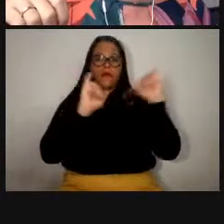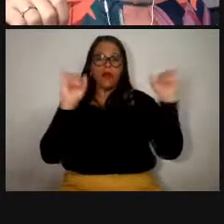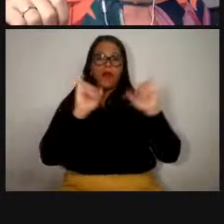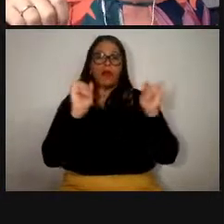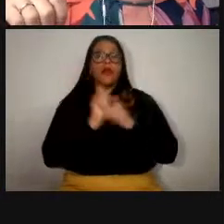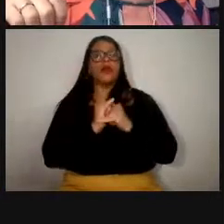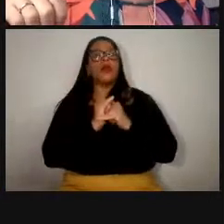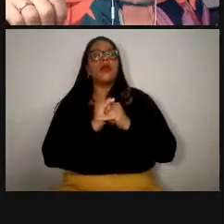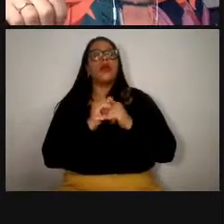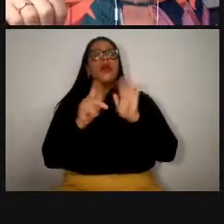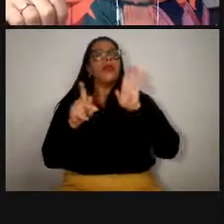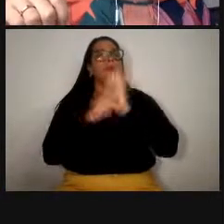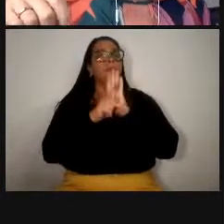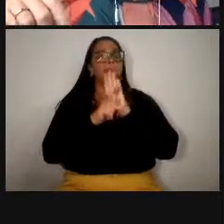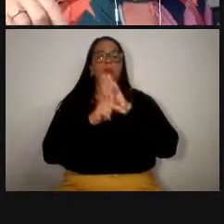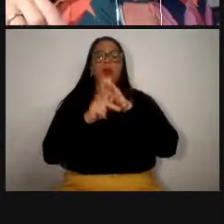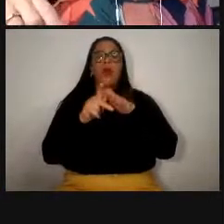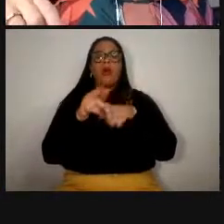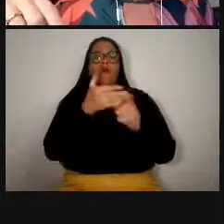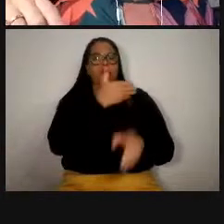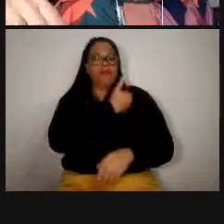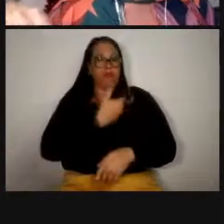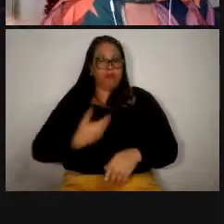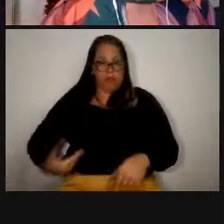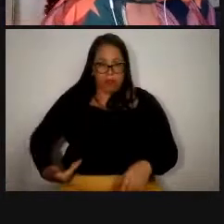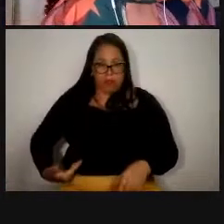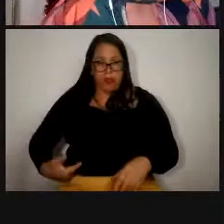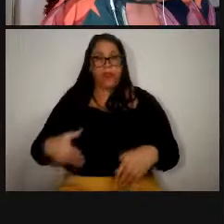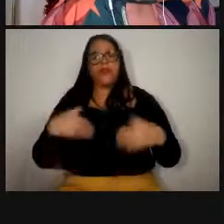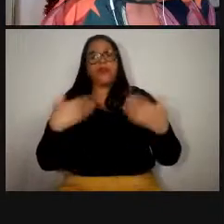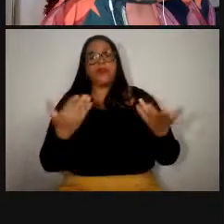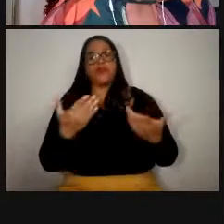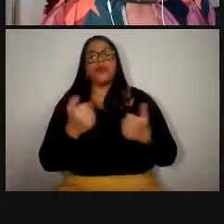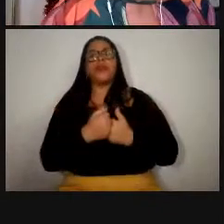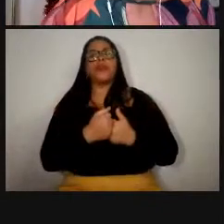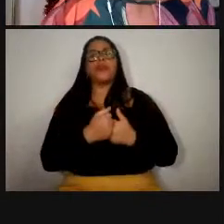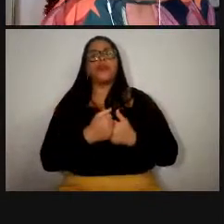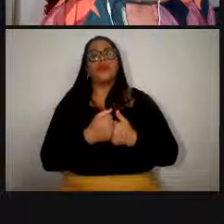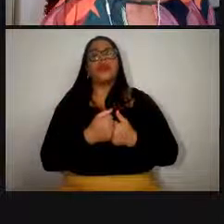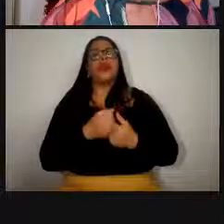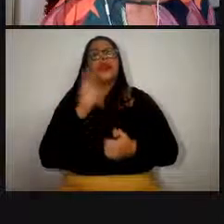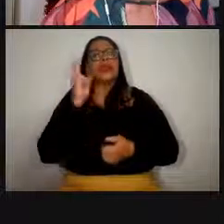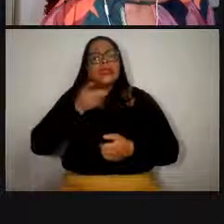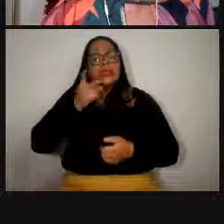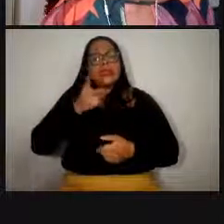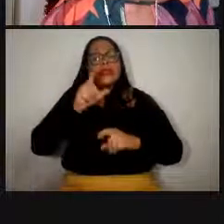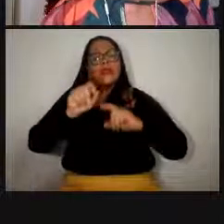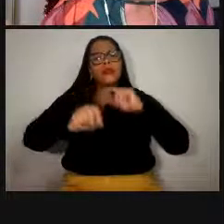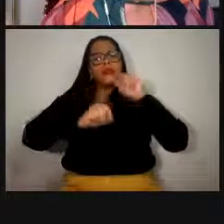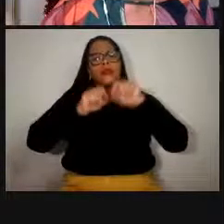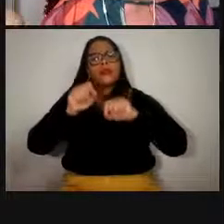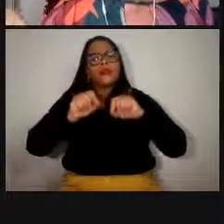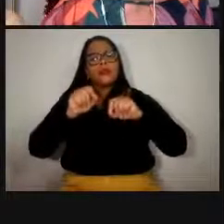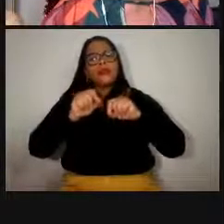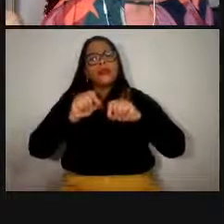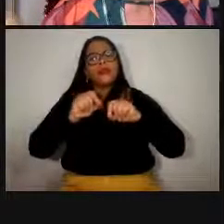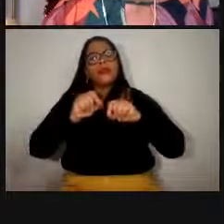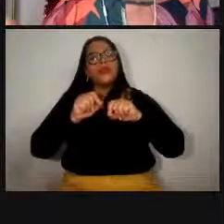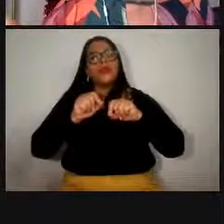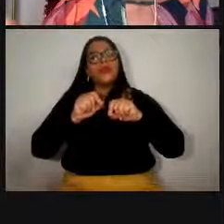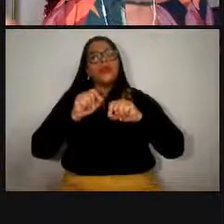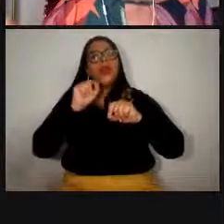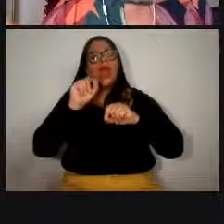do próprio Estado, tá? E a predominância da transmissão